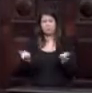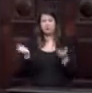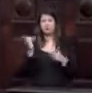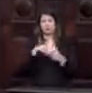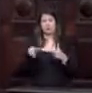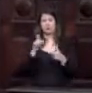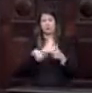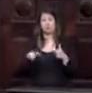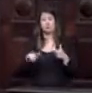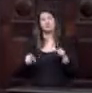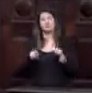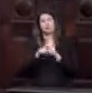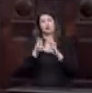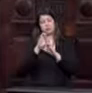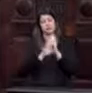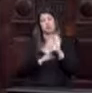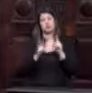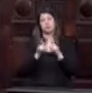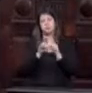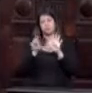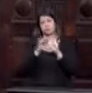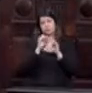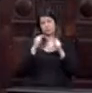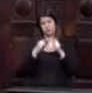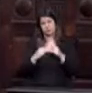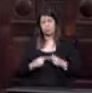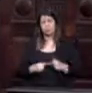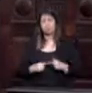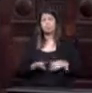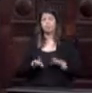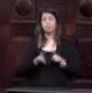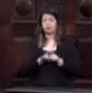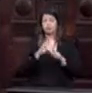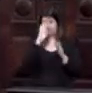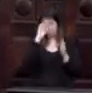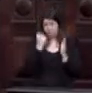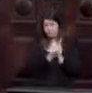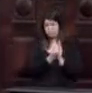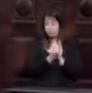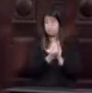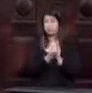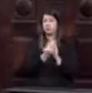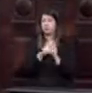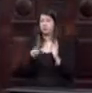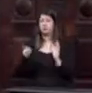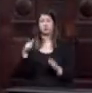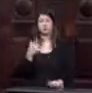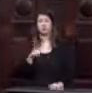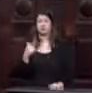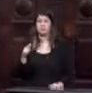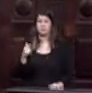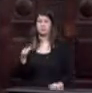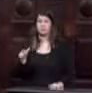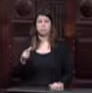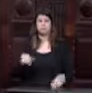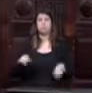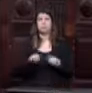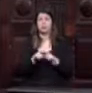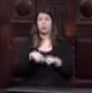e constitucionais. Não cumprimos índices constitucionais, não cumprimos índices